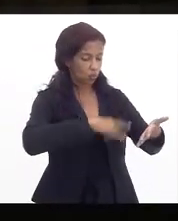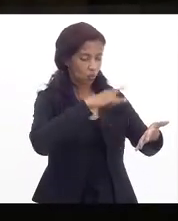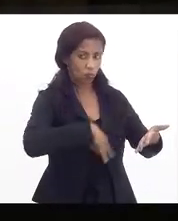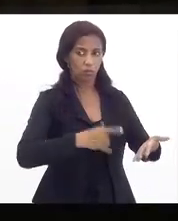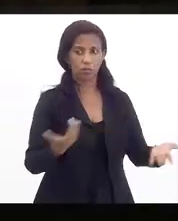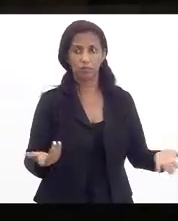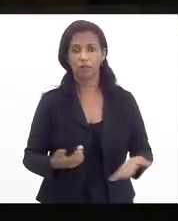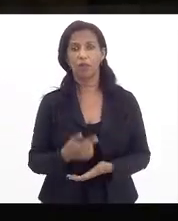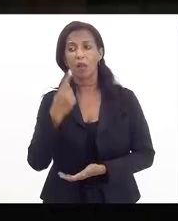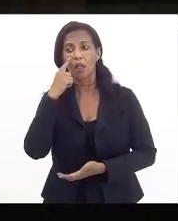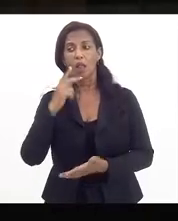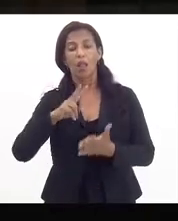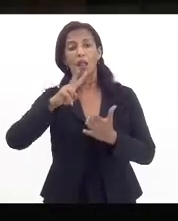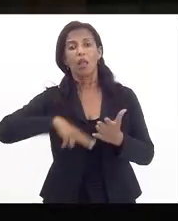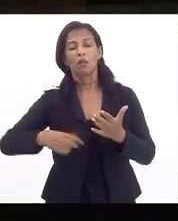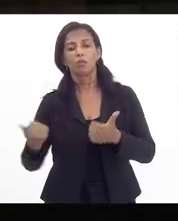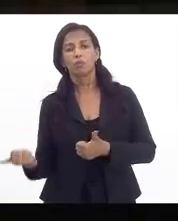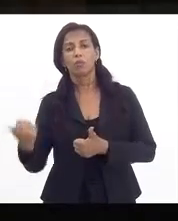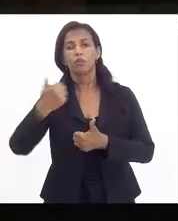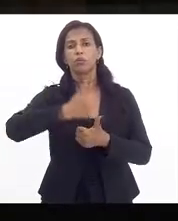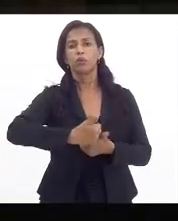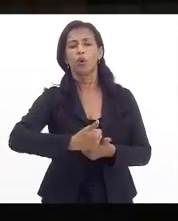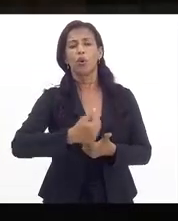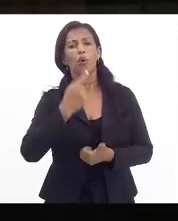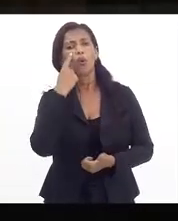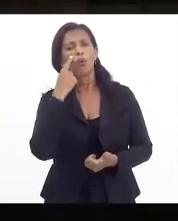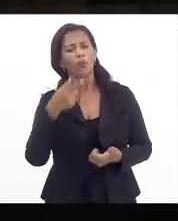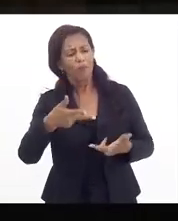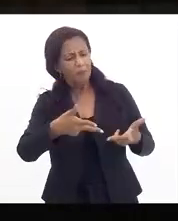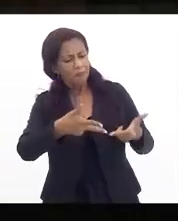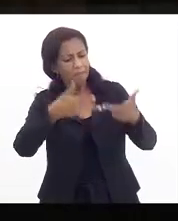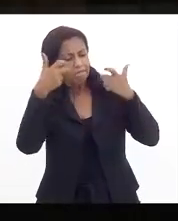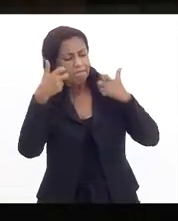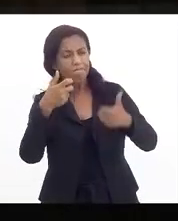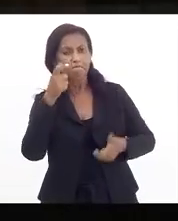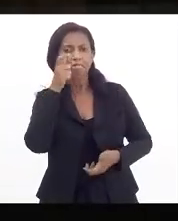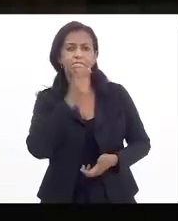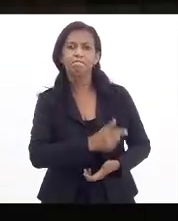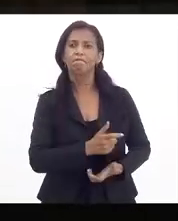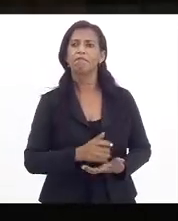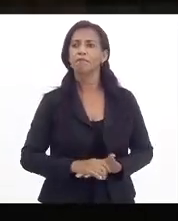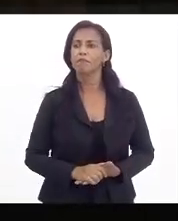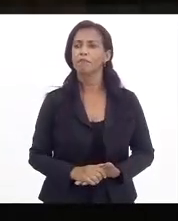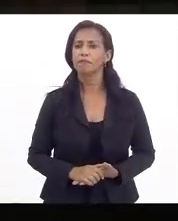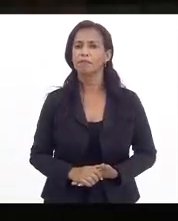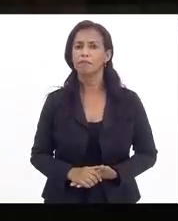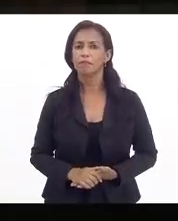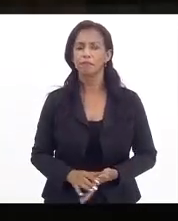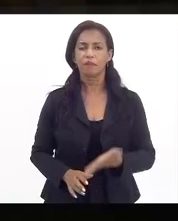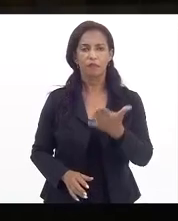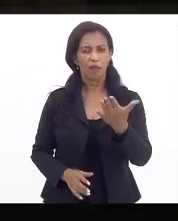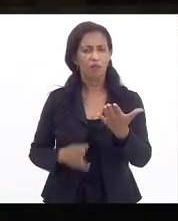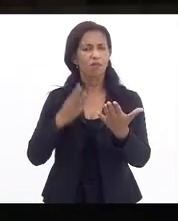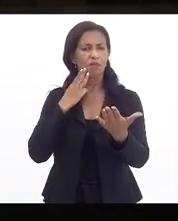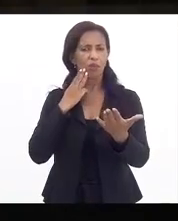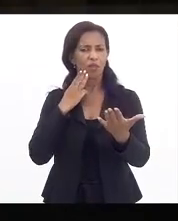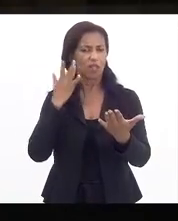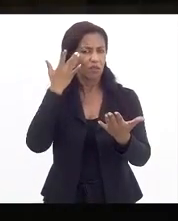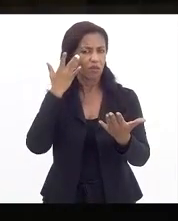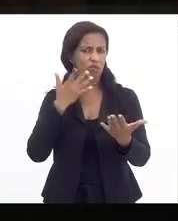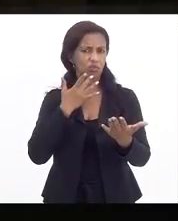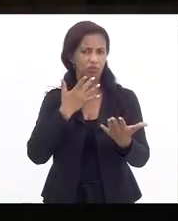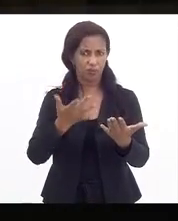pegando o substitutivo o que me chamou atenção Deputado waldeck acho que você excelência já trouxe aqui